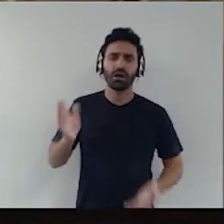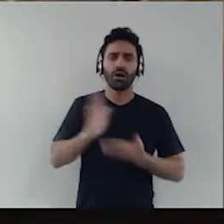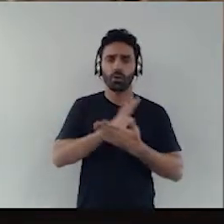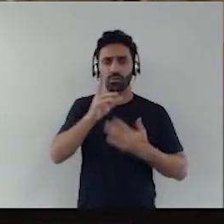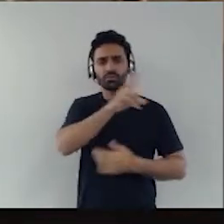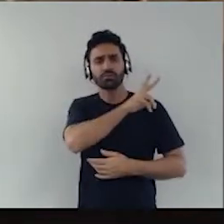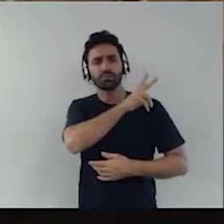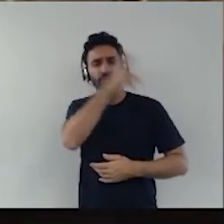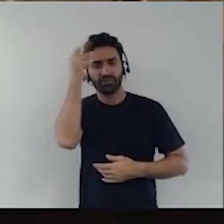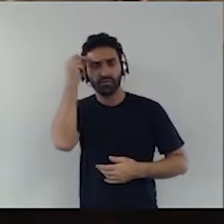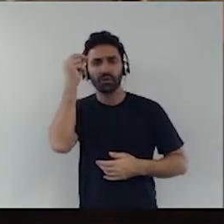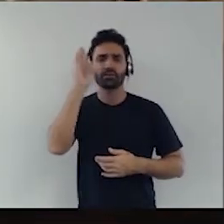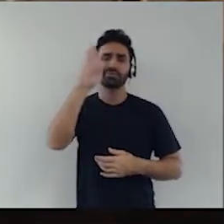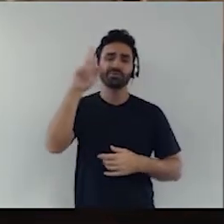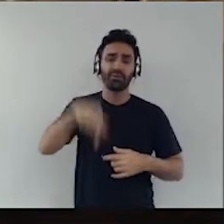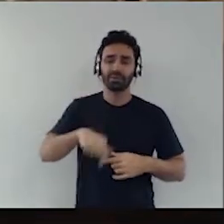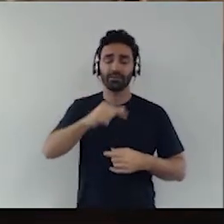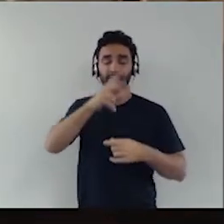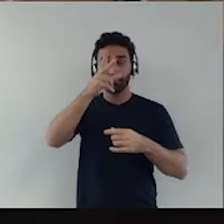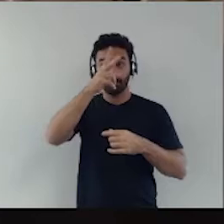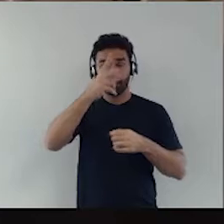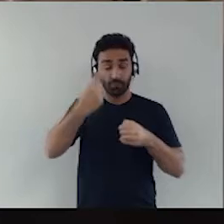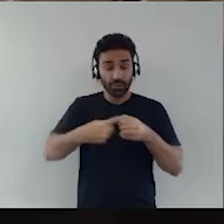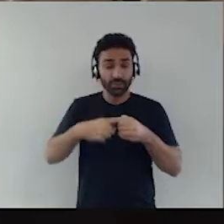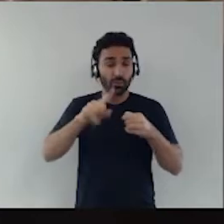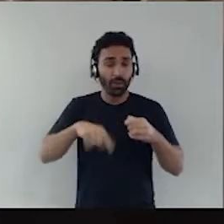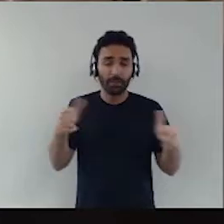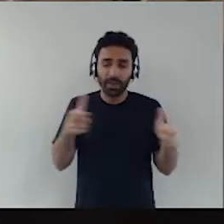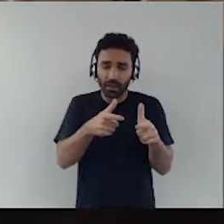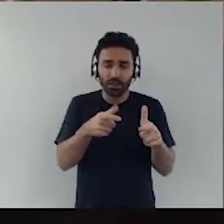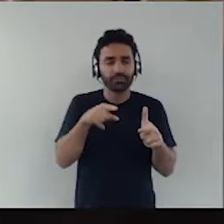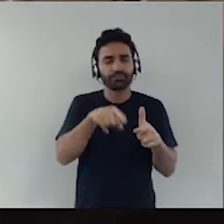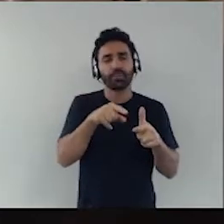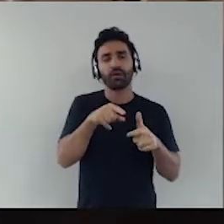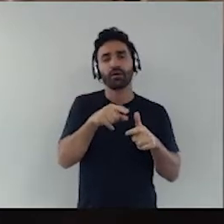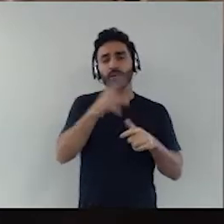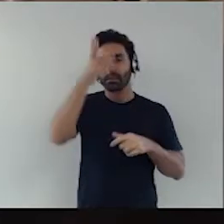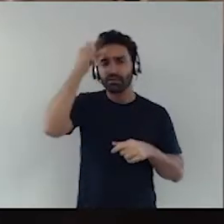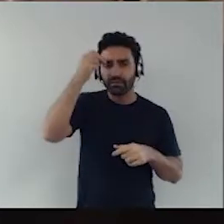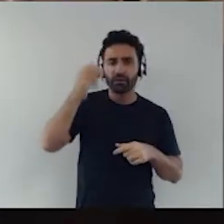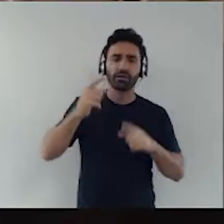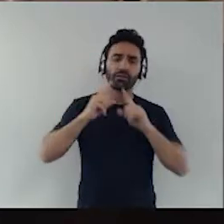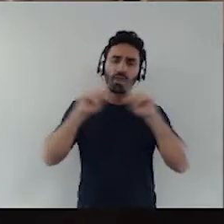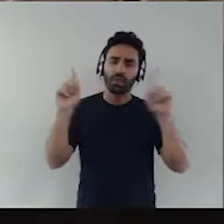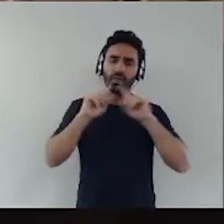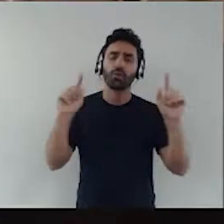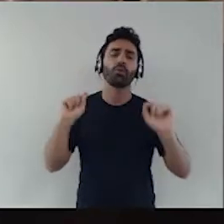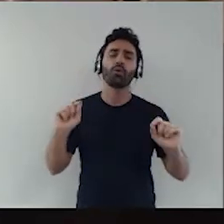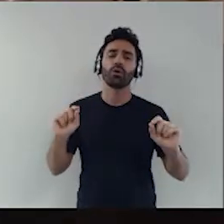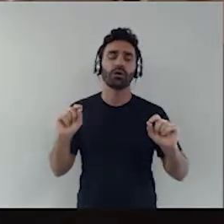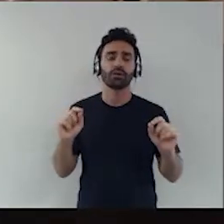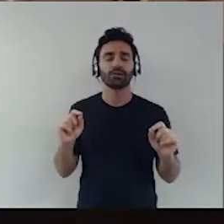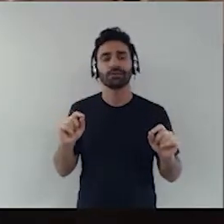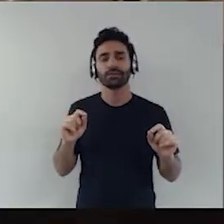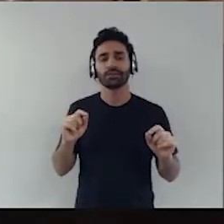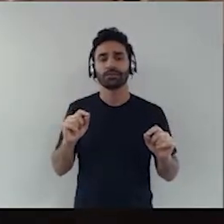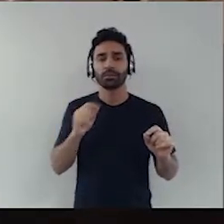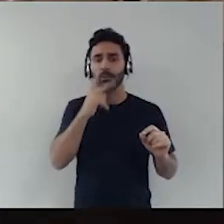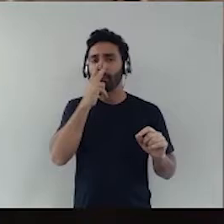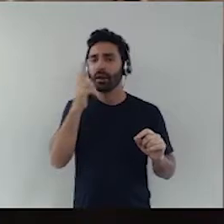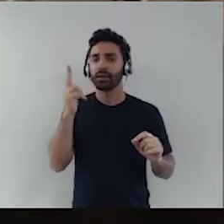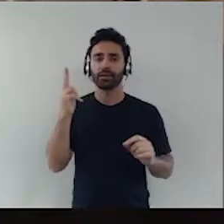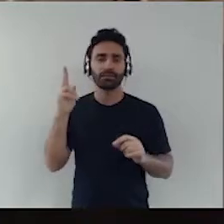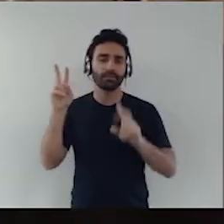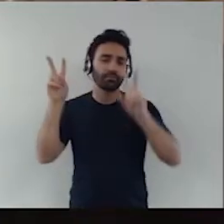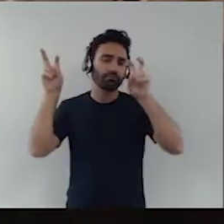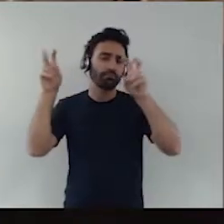prefeitos, ainda mais aqui que são municípios bem menores, que há uma certa, na realidade vem como